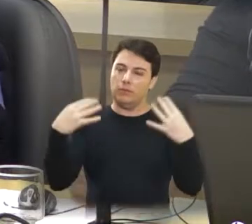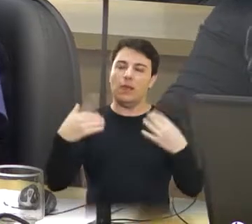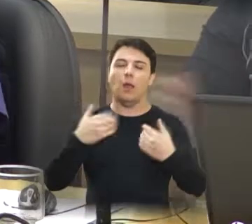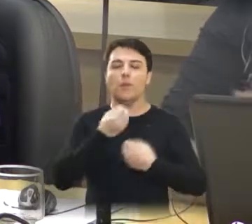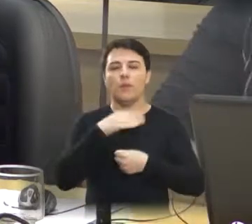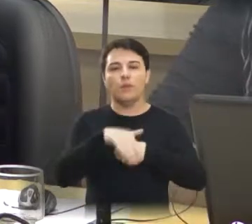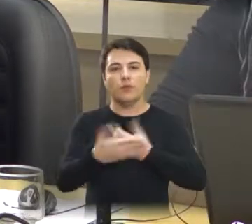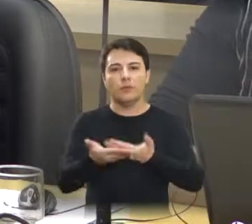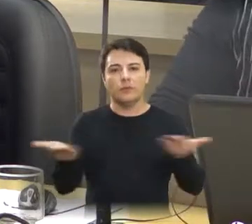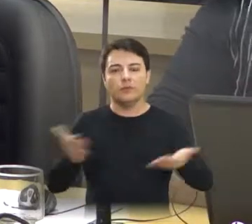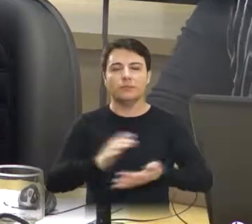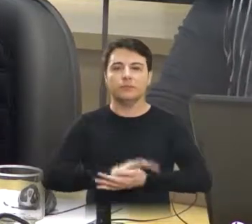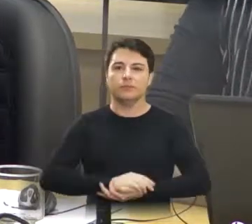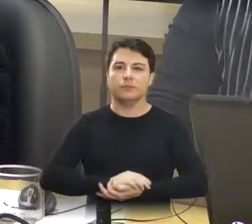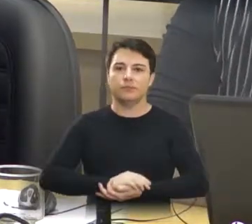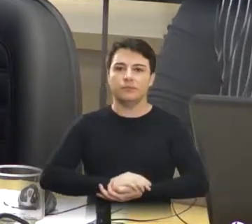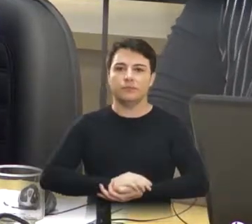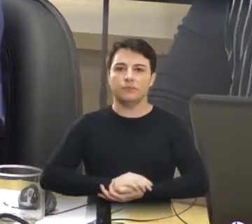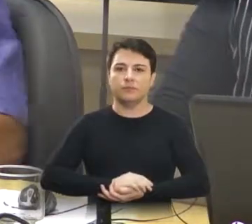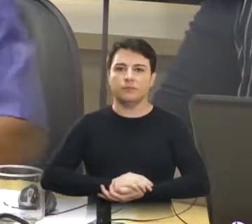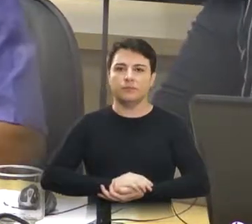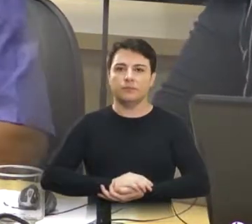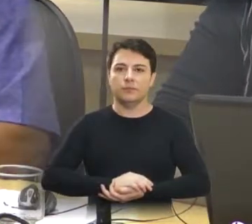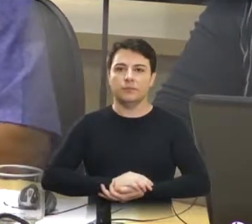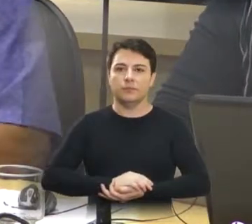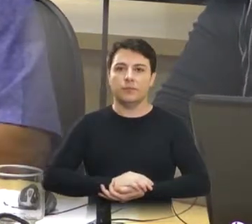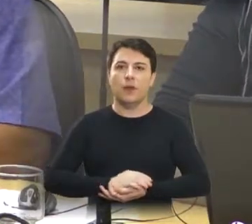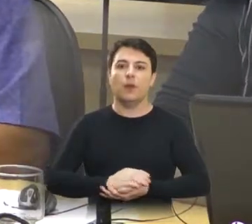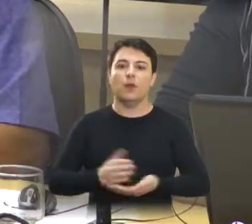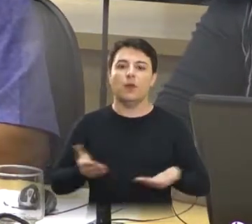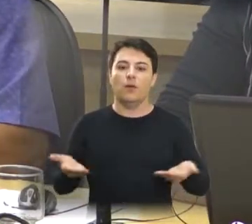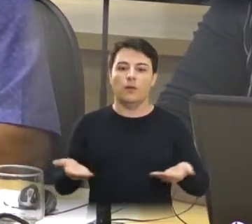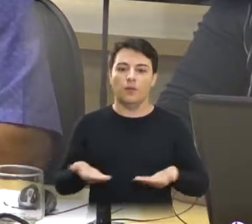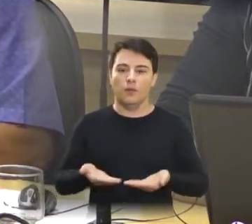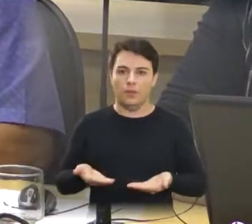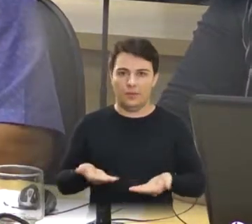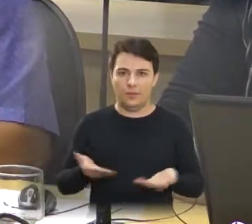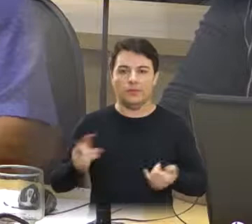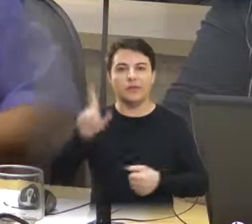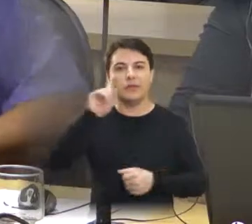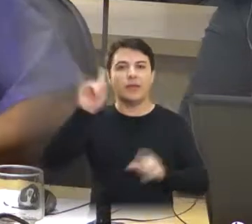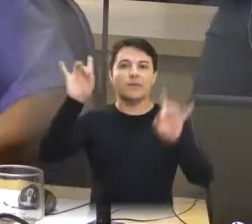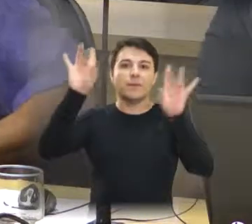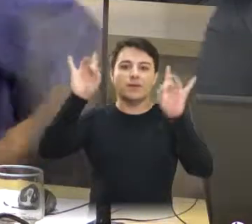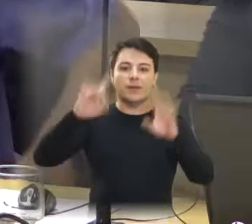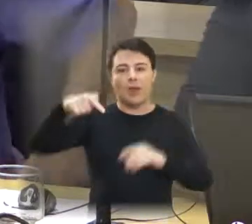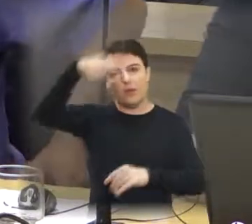e uma boa noite a todos. E hoje é dia de Santo Antônio, viva Santo Antônio.